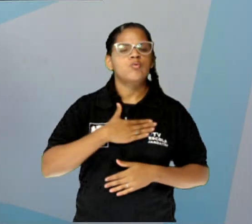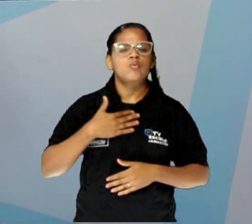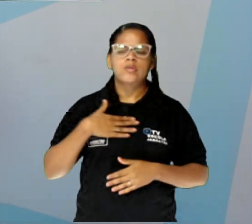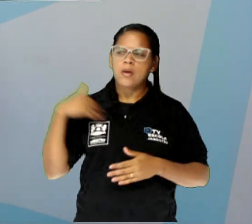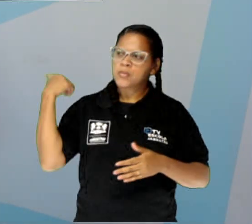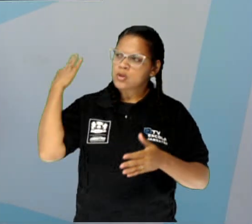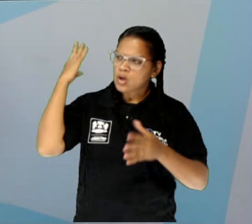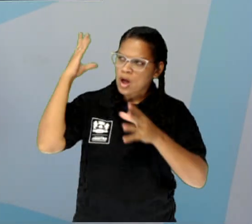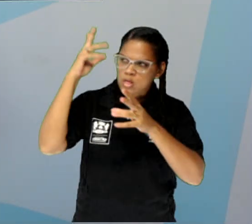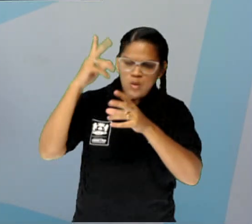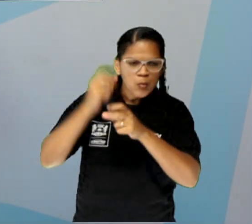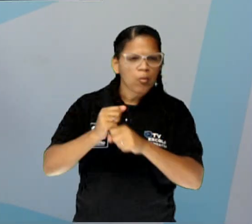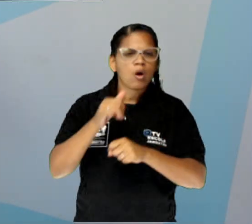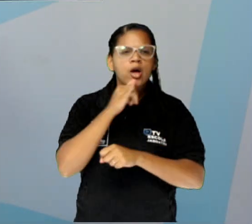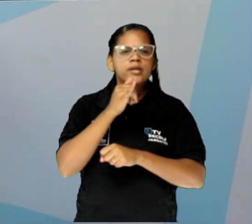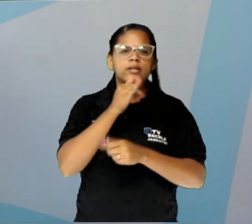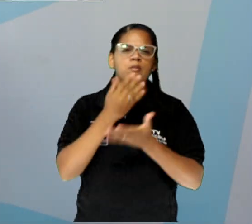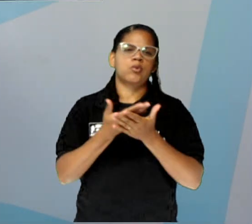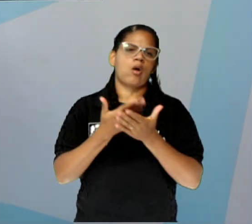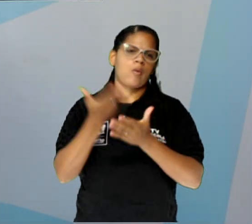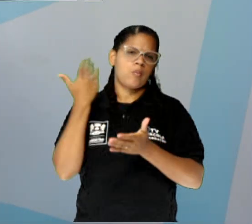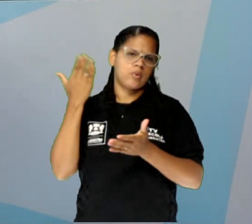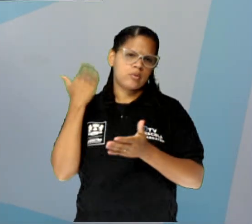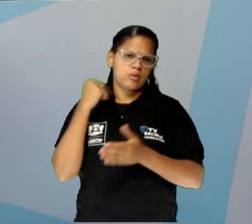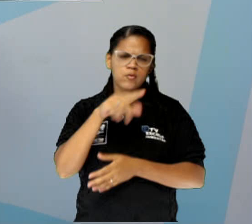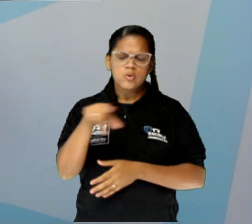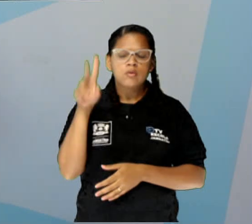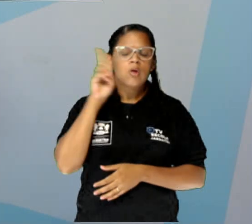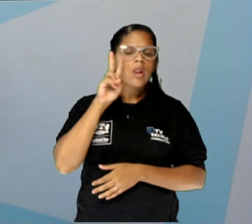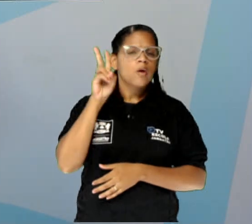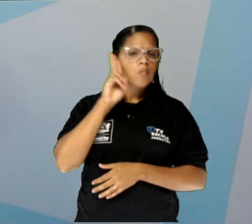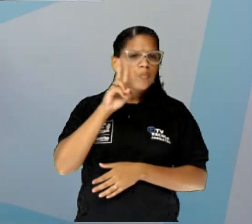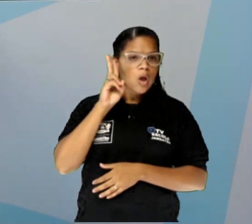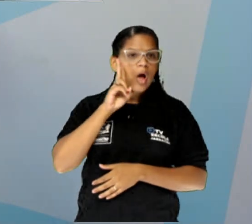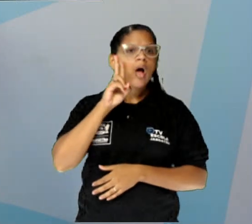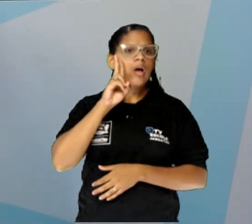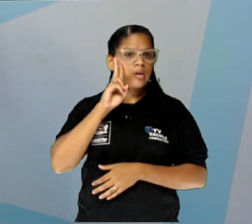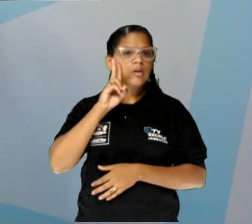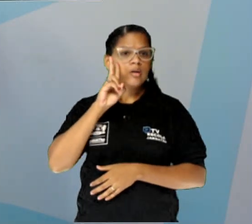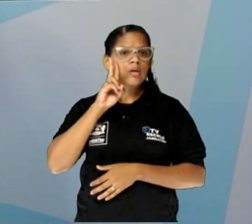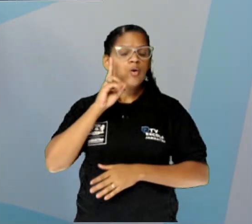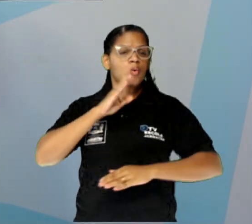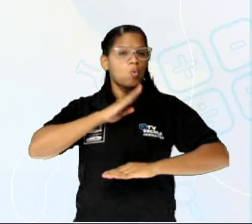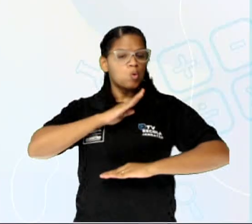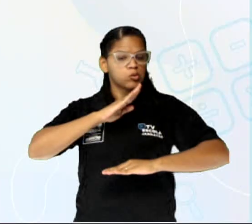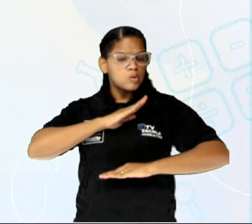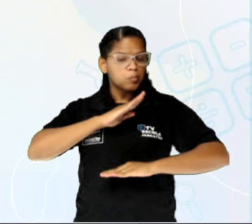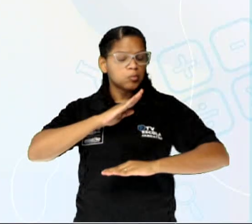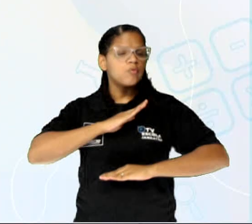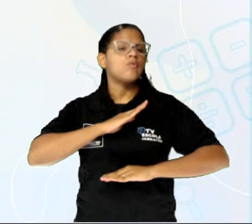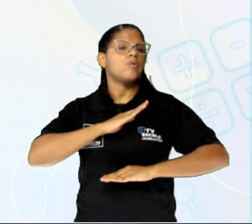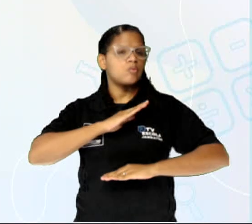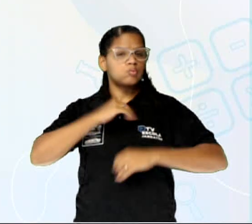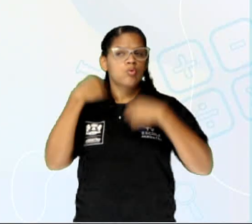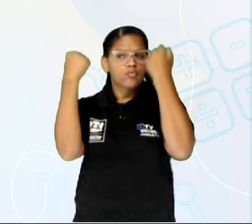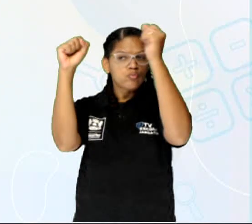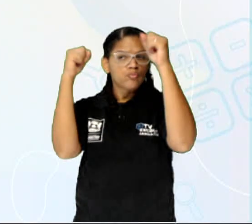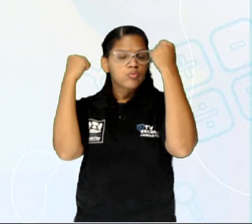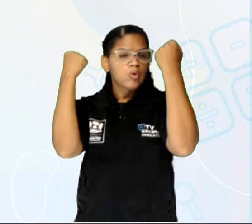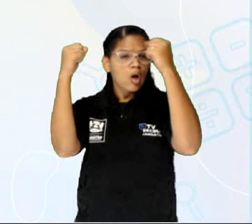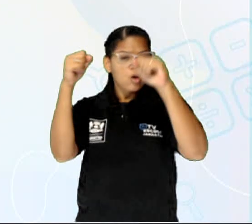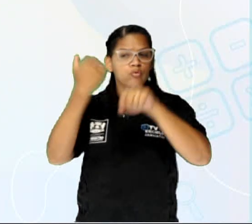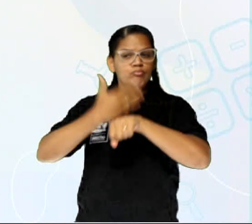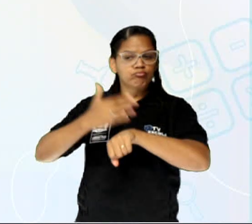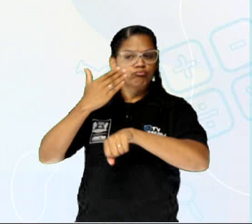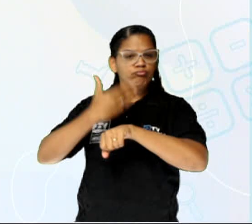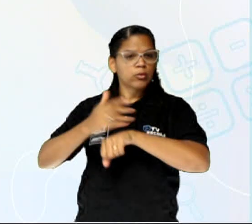interessante, por quê? Porque você vai relembrar que o condicionamento físico, aquele da ginástica que a gente trabalha, é de uma ginástica